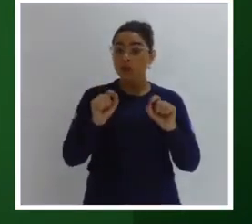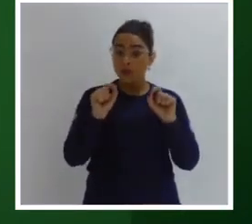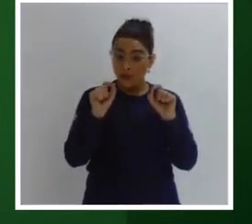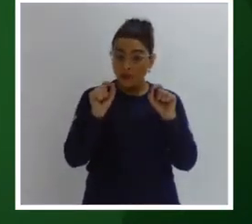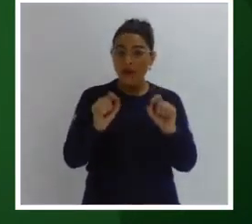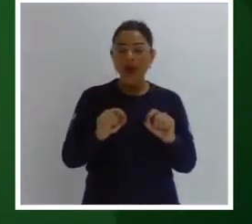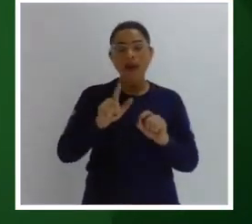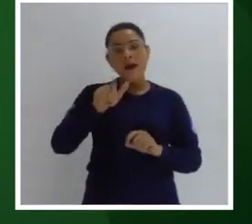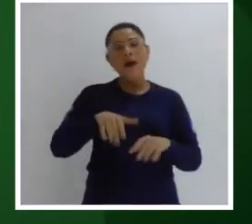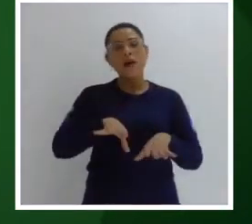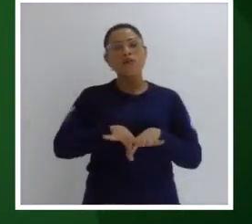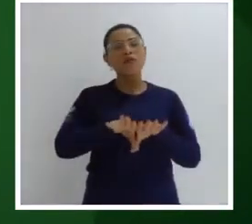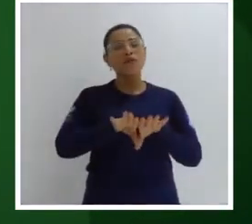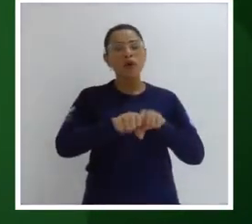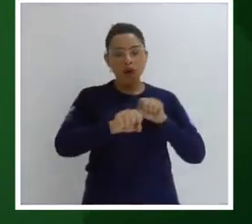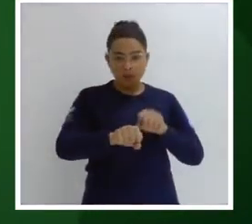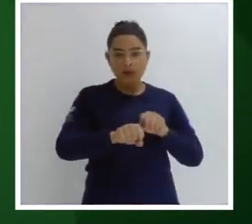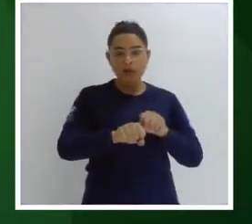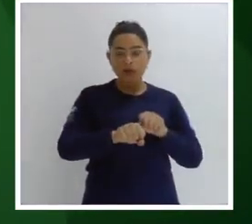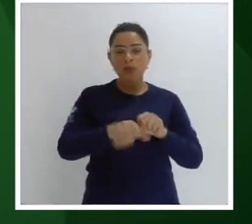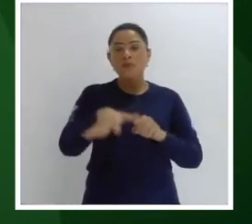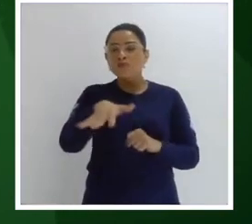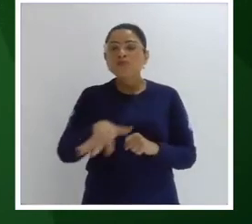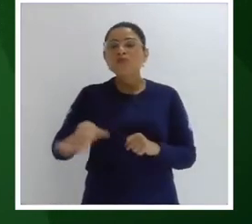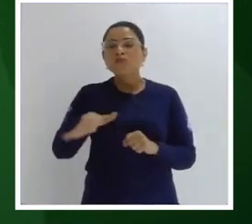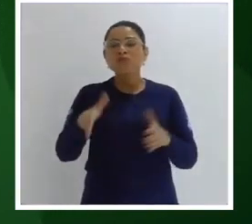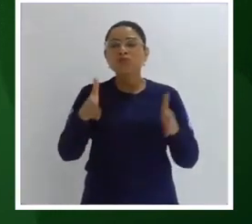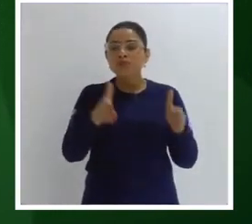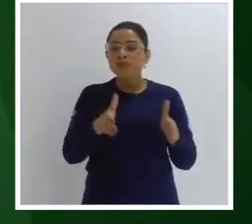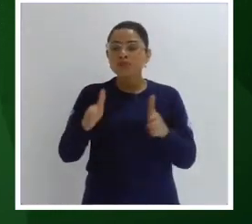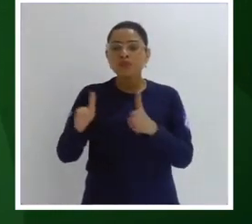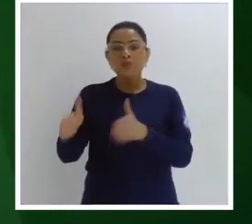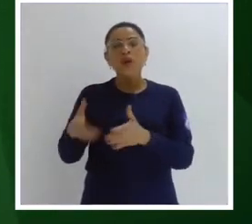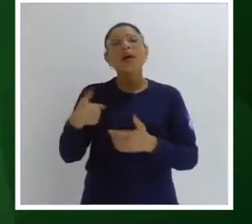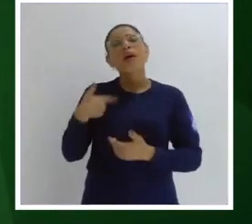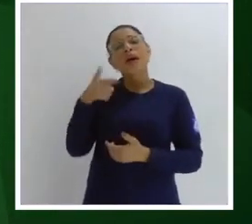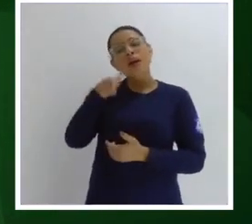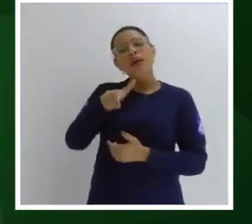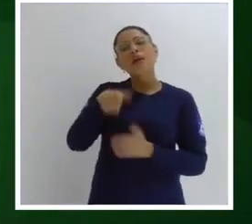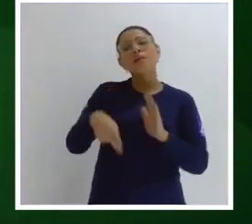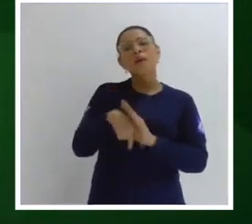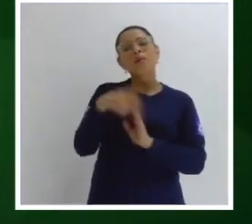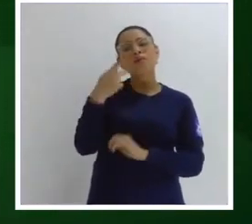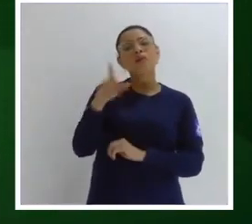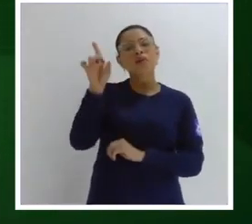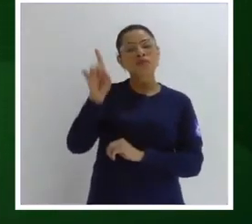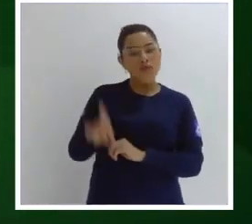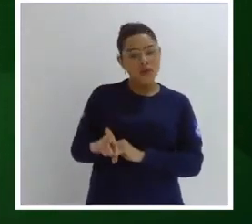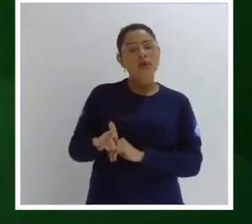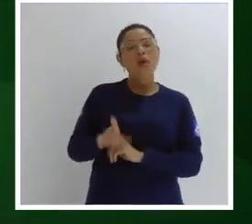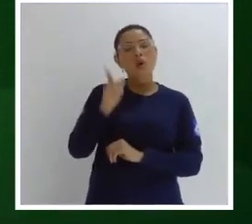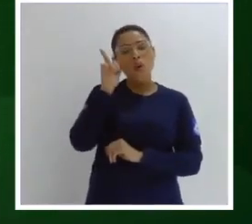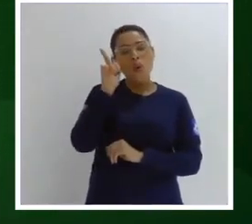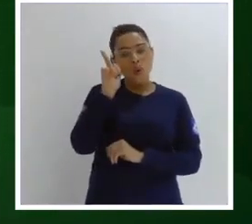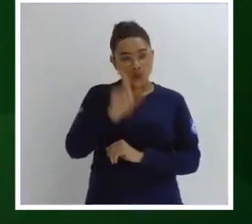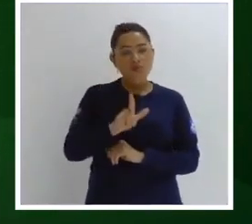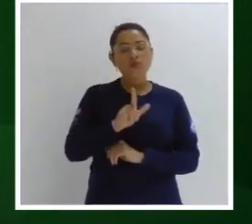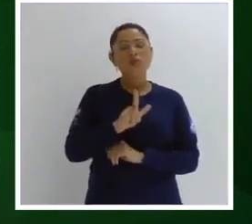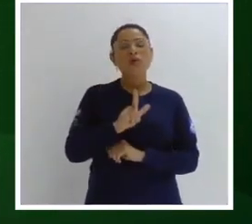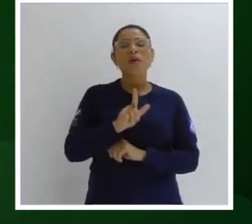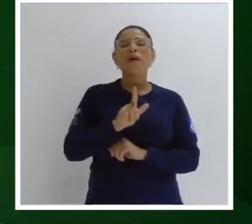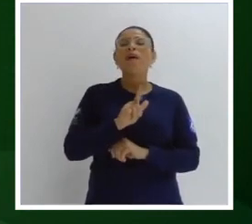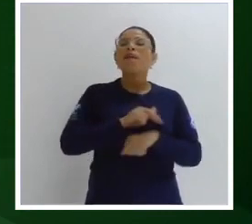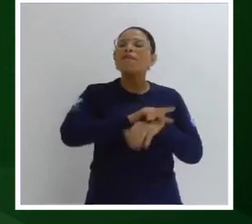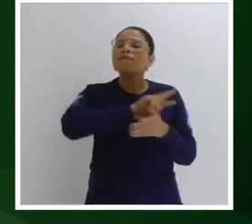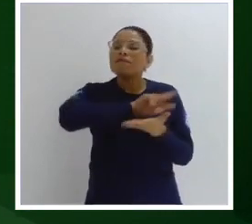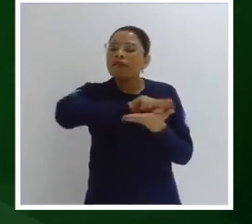da formação por pares você disse que na sua Diretoria Você conseguiu localizar vários profissionais